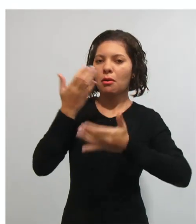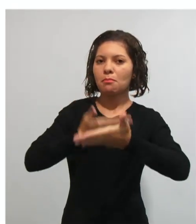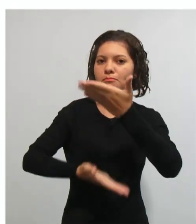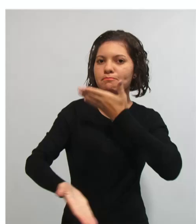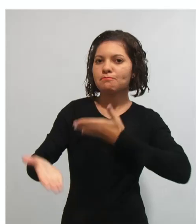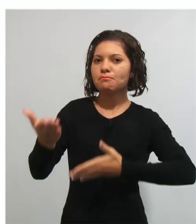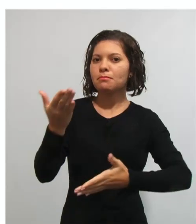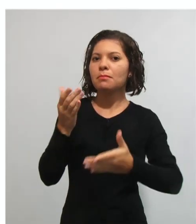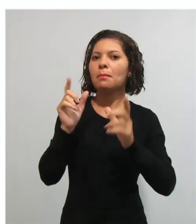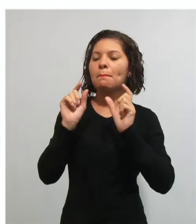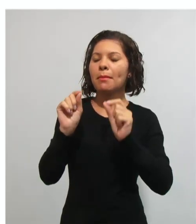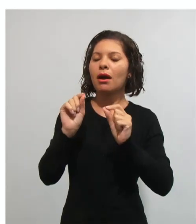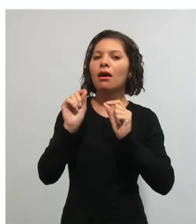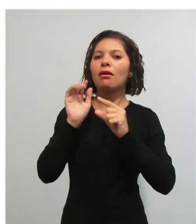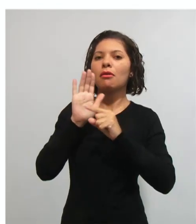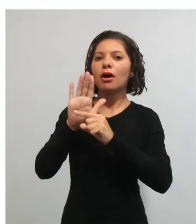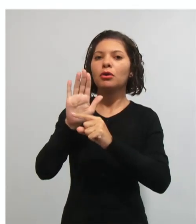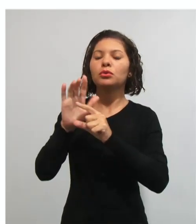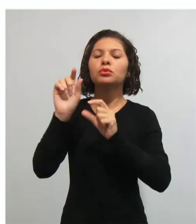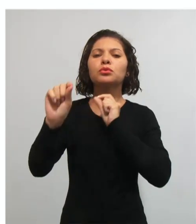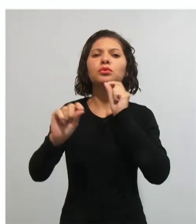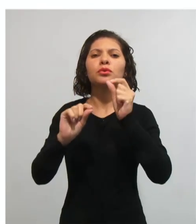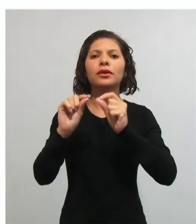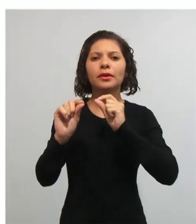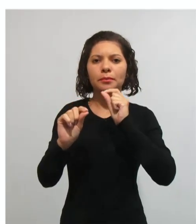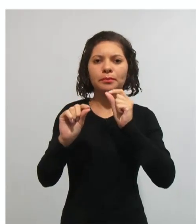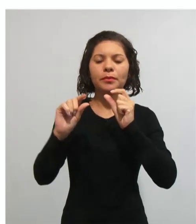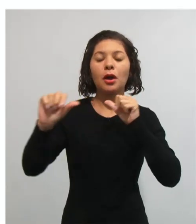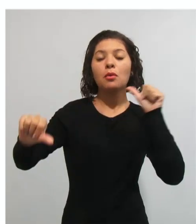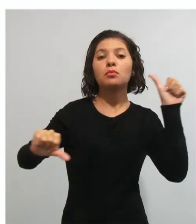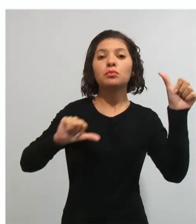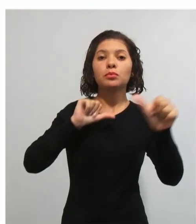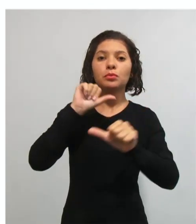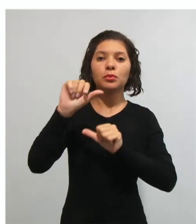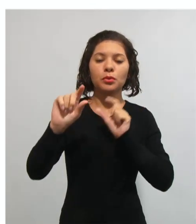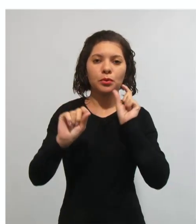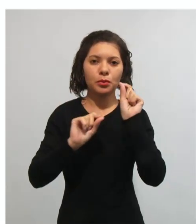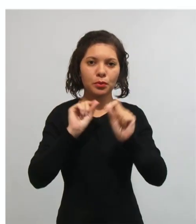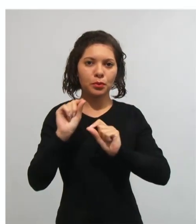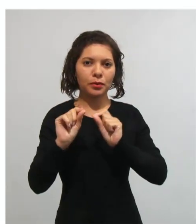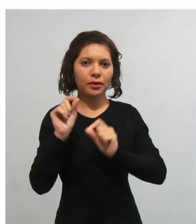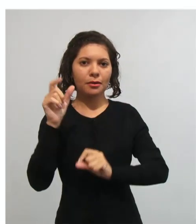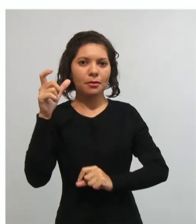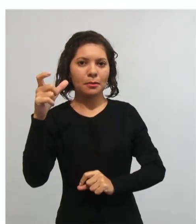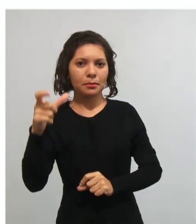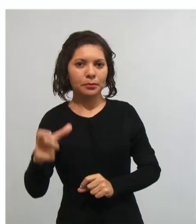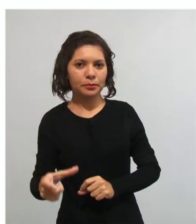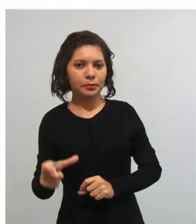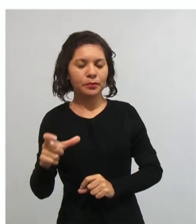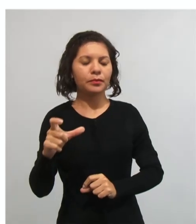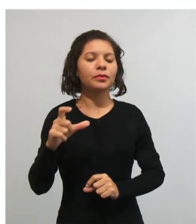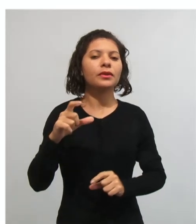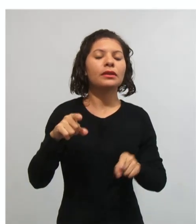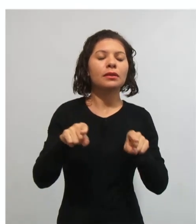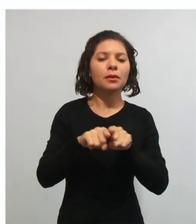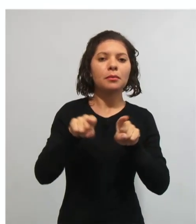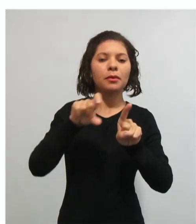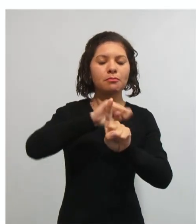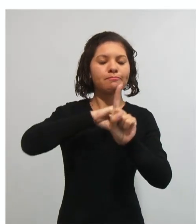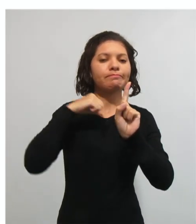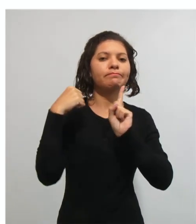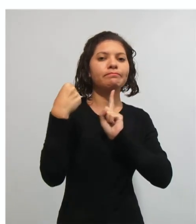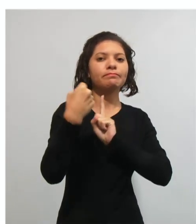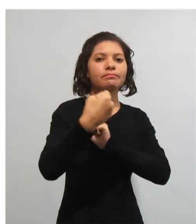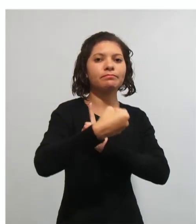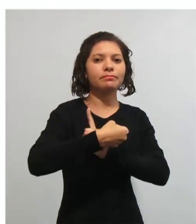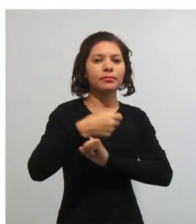como mediadora, ou seja, transformadora entre o homem e sua realidade natural e social,